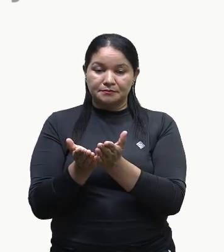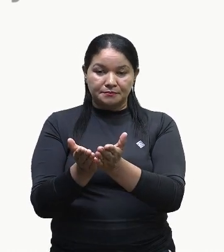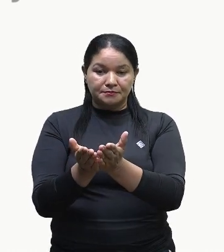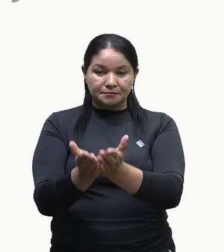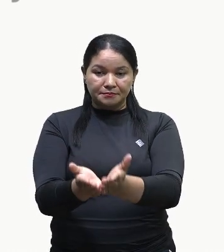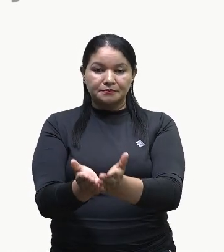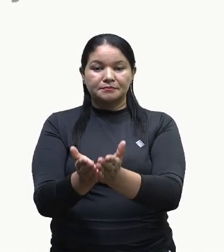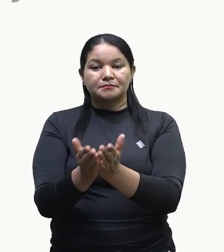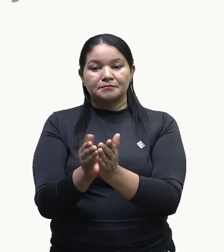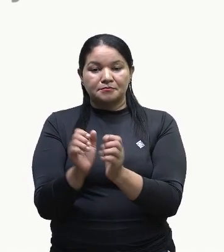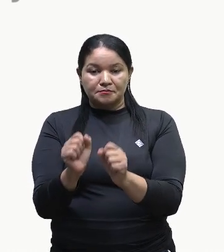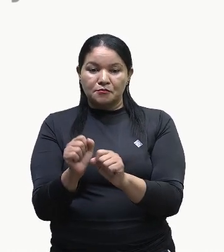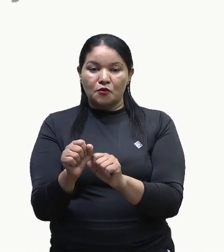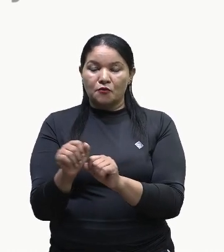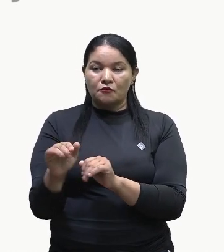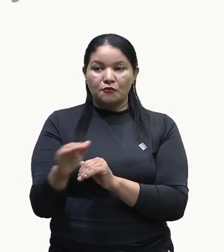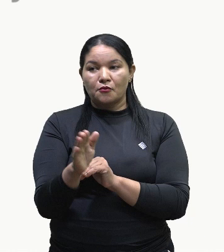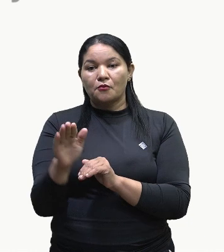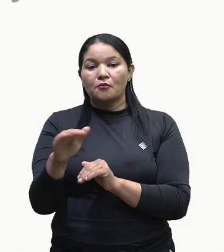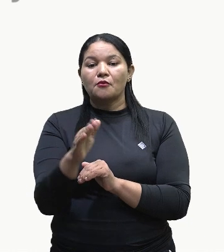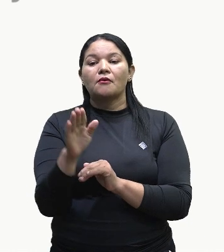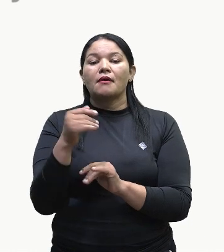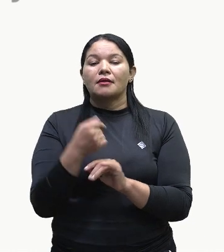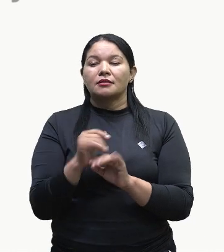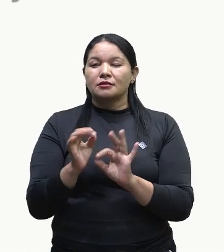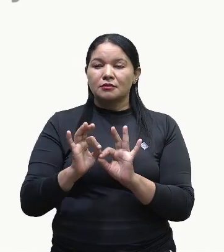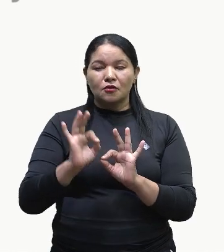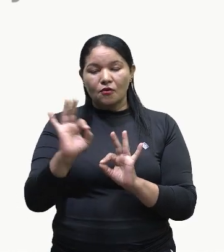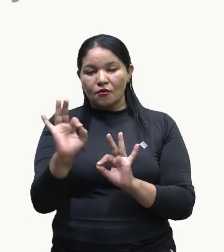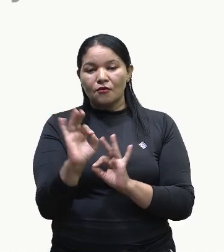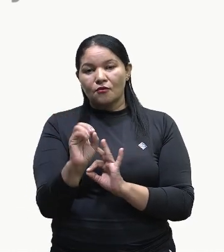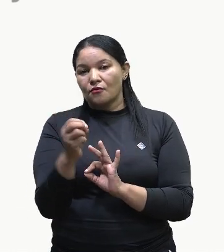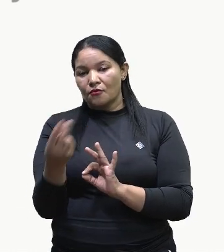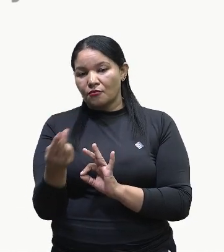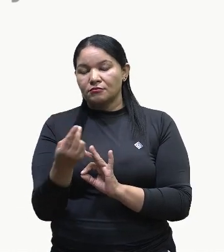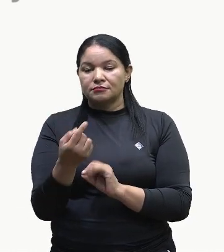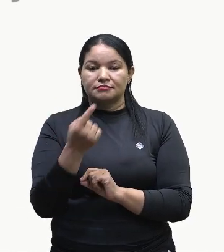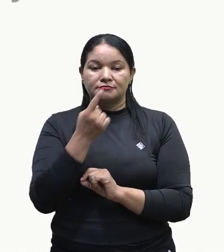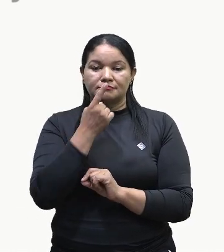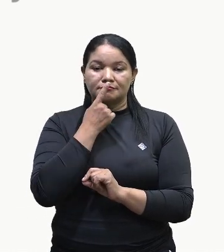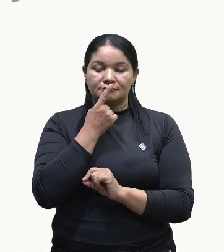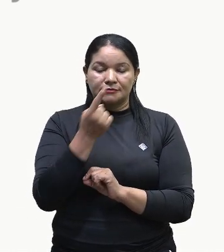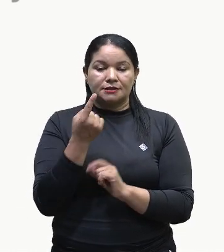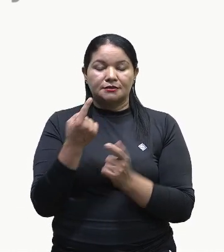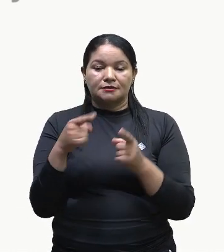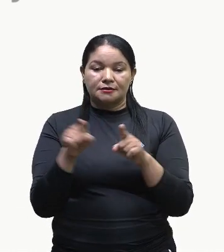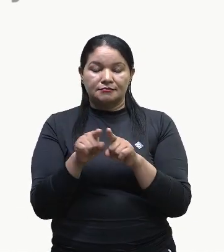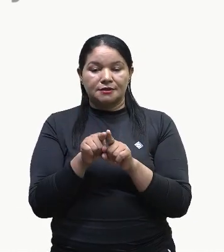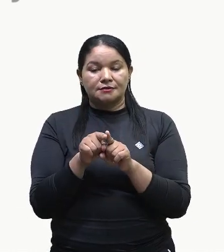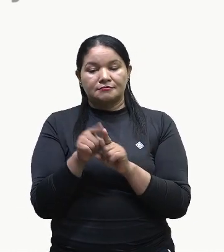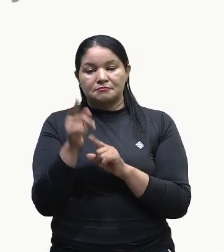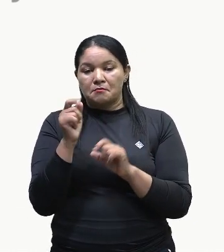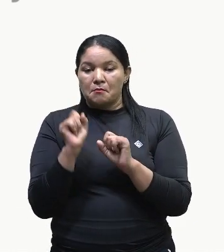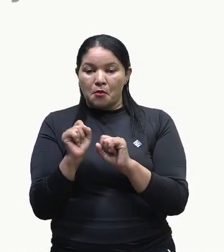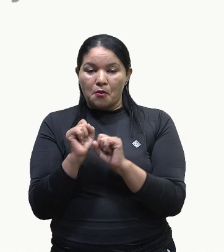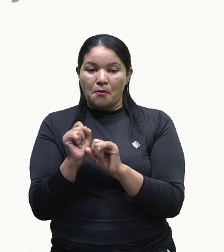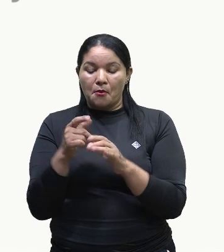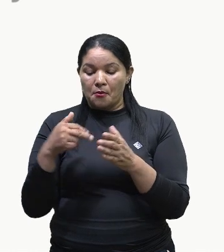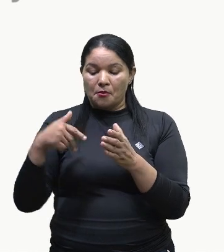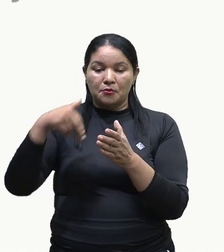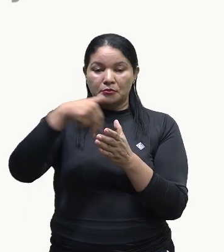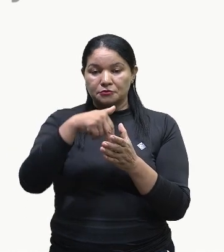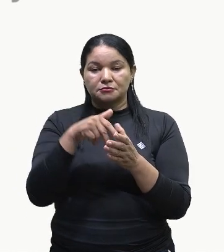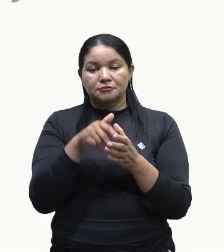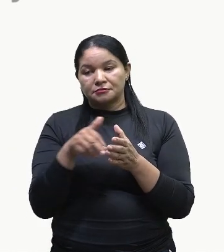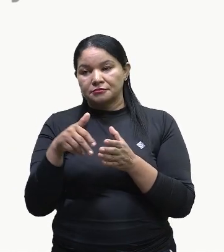barcos, eles podem fazer longas distâncias, podem locomover pessoas aí por horas e até